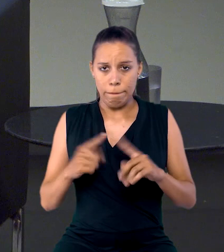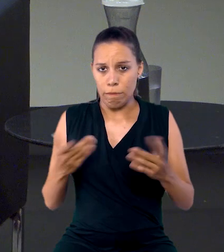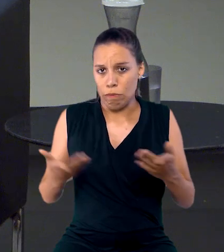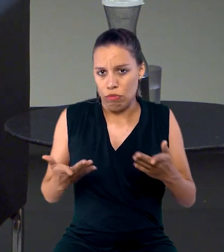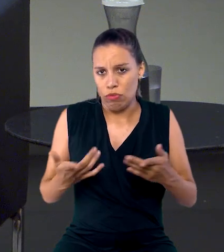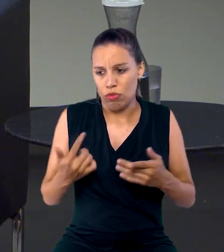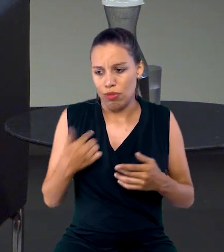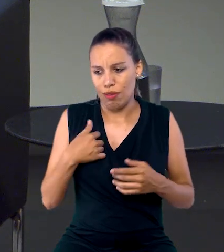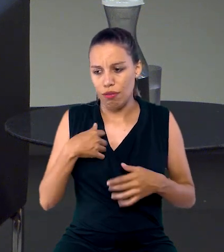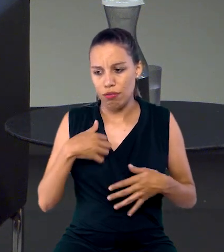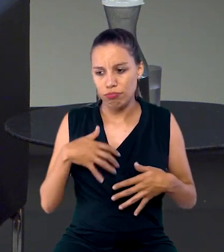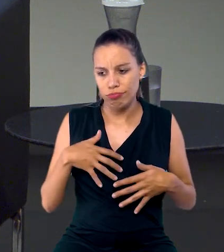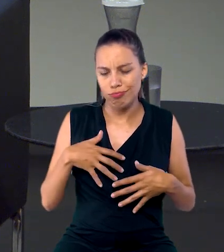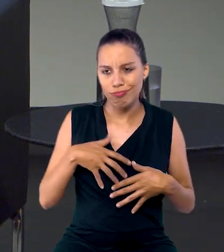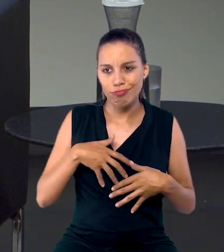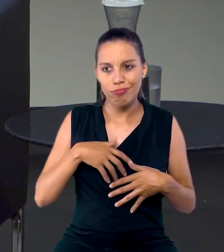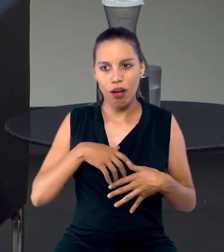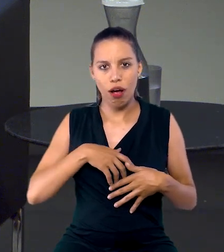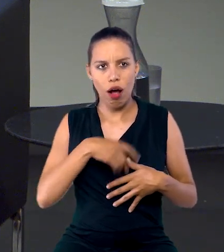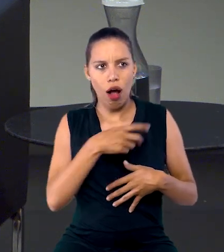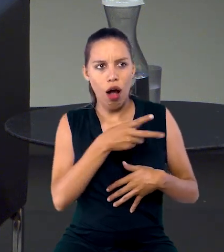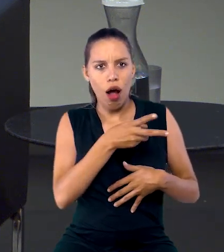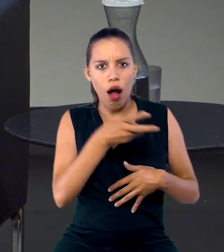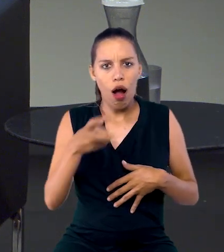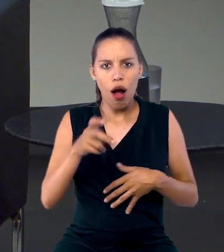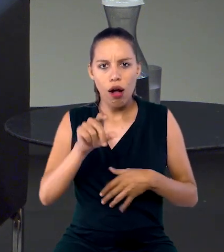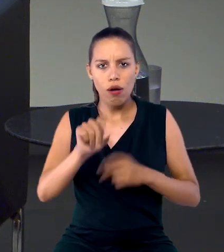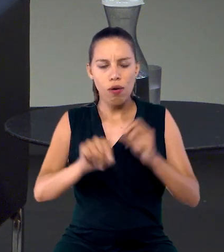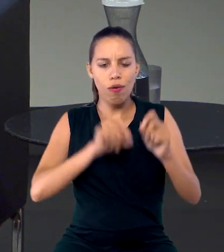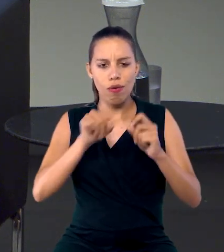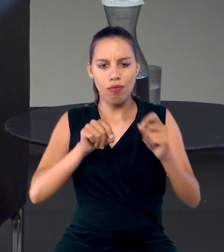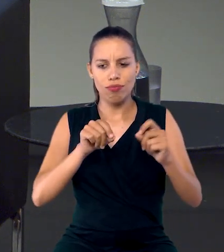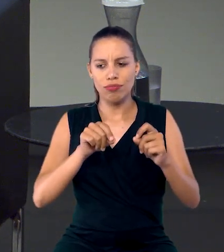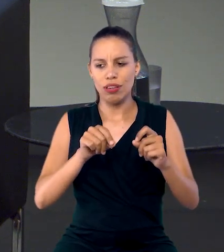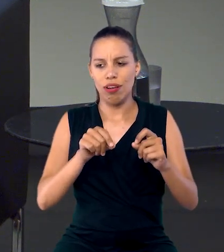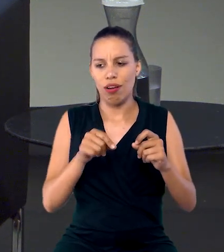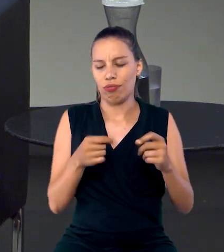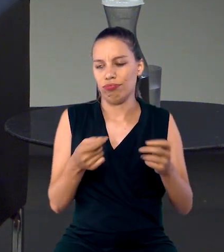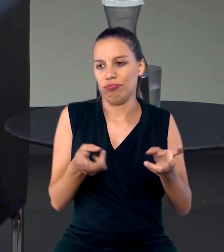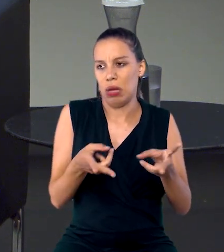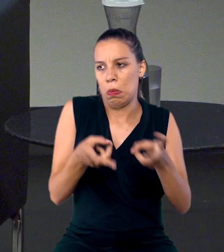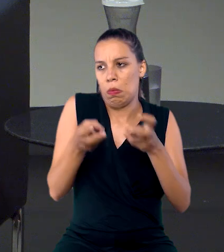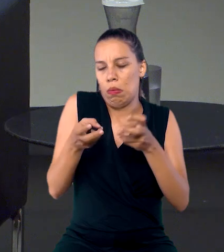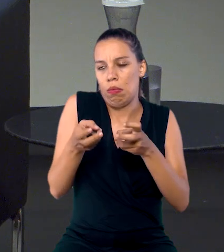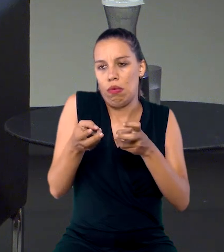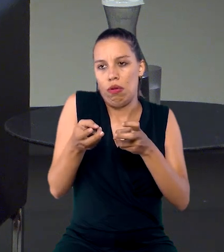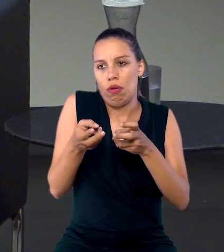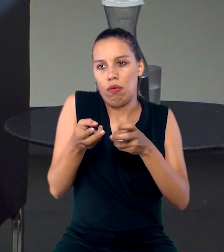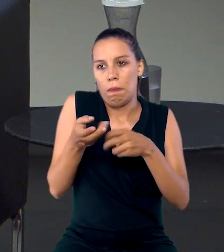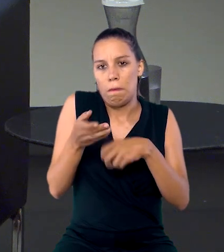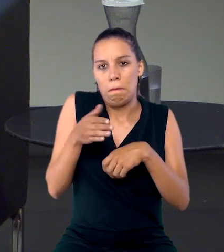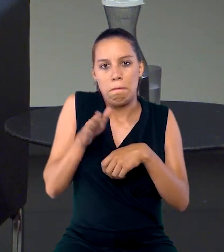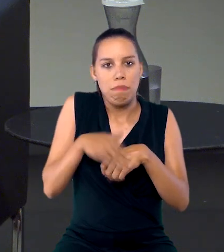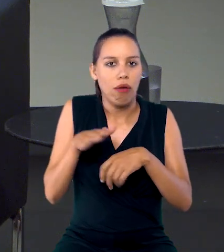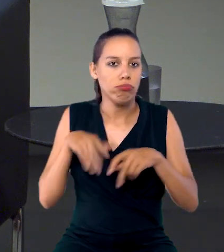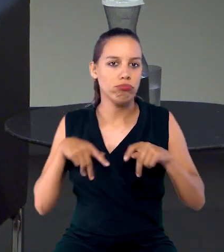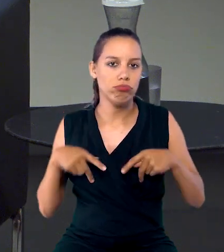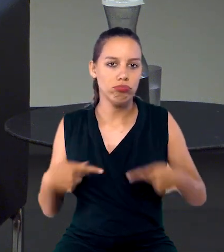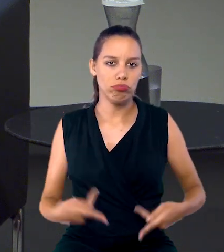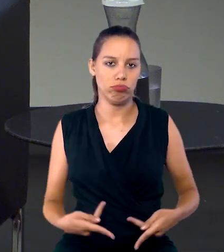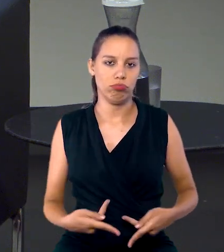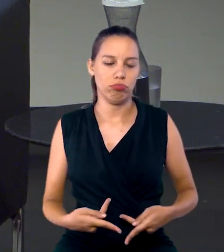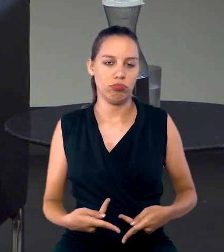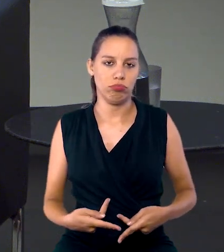a escuta do que a gente chama de mais que humanos. O que poderia dizer como os